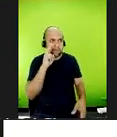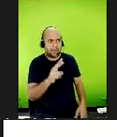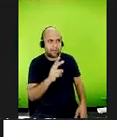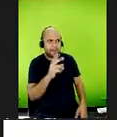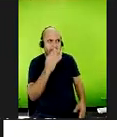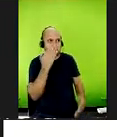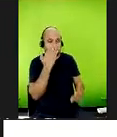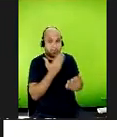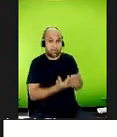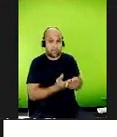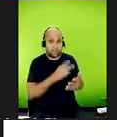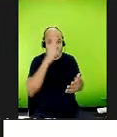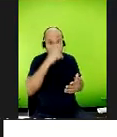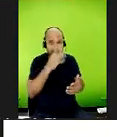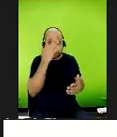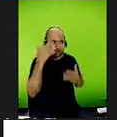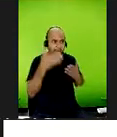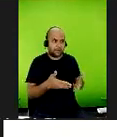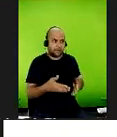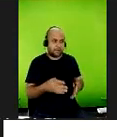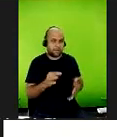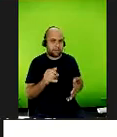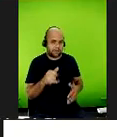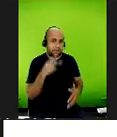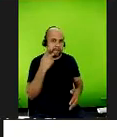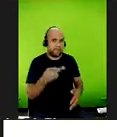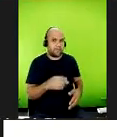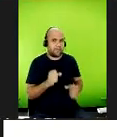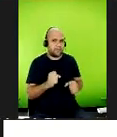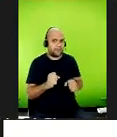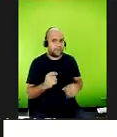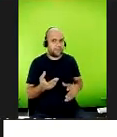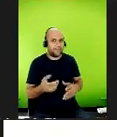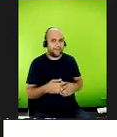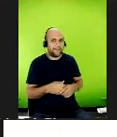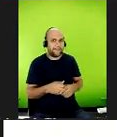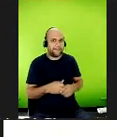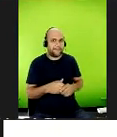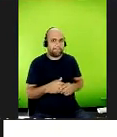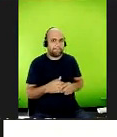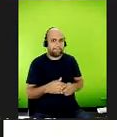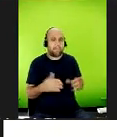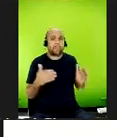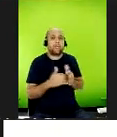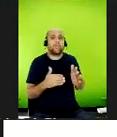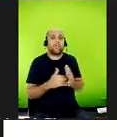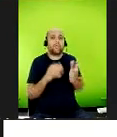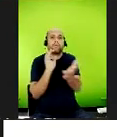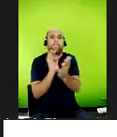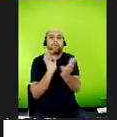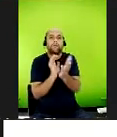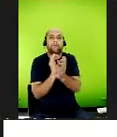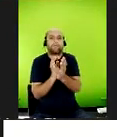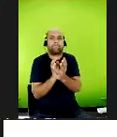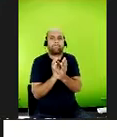quando a pessoa acha que ela fala para você Tatiana falou vão né já fica assim e o último é o de grupo do tipo foi